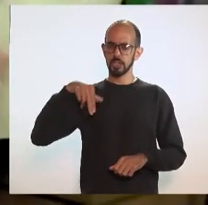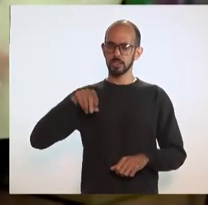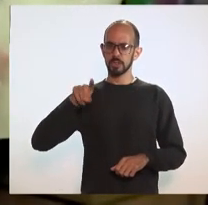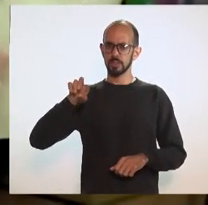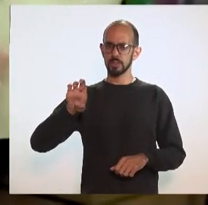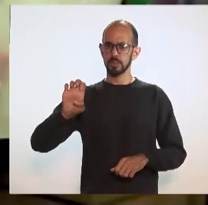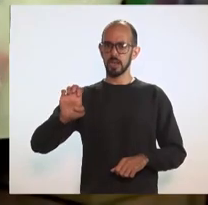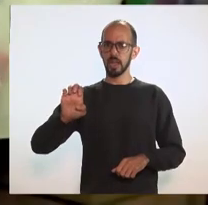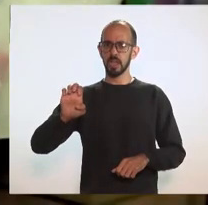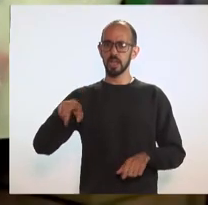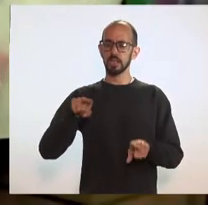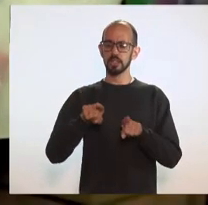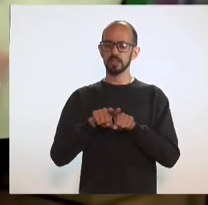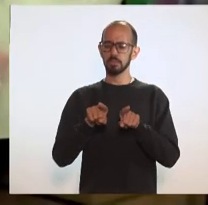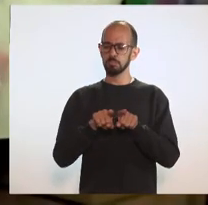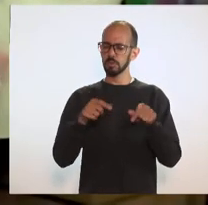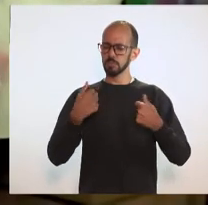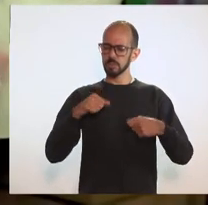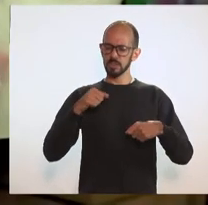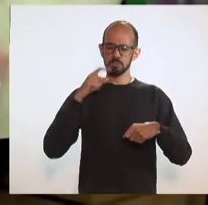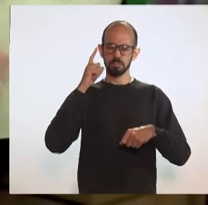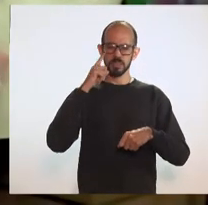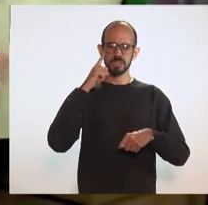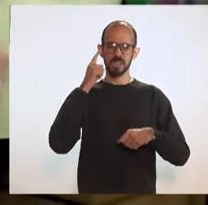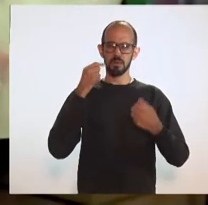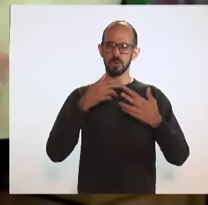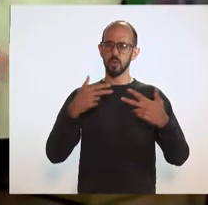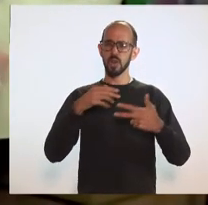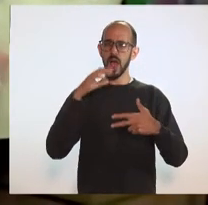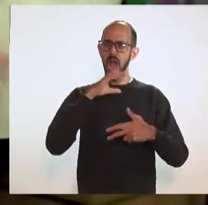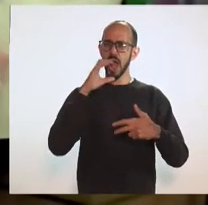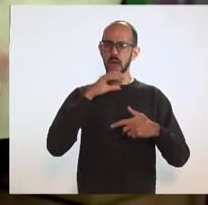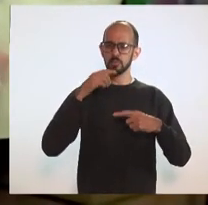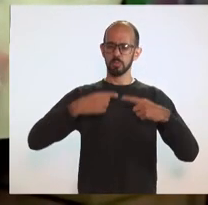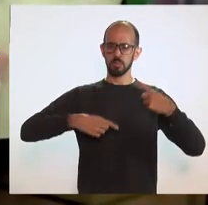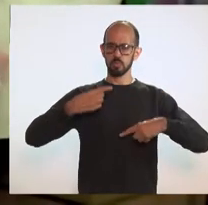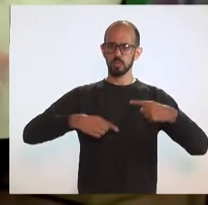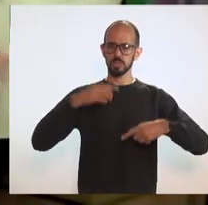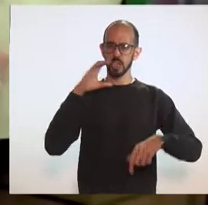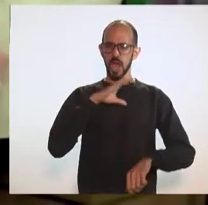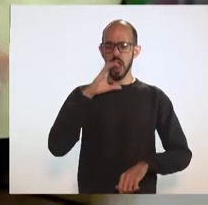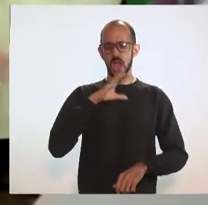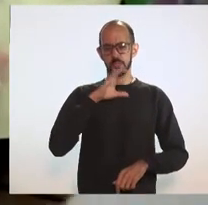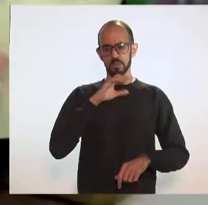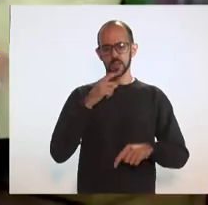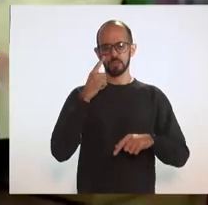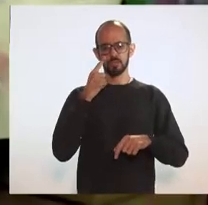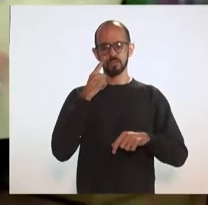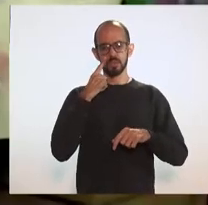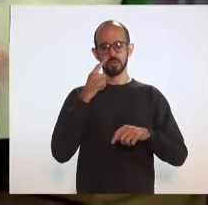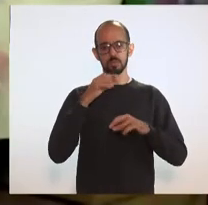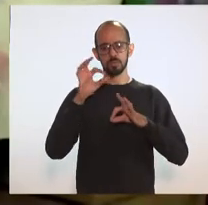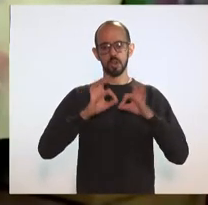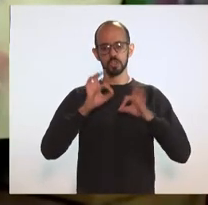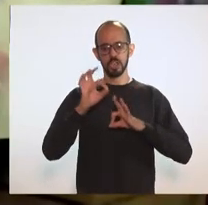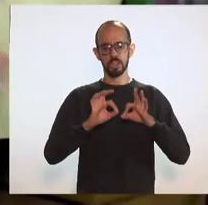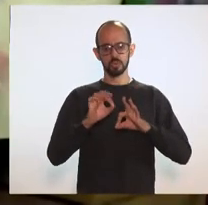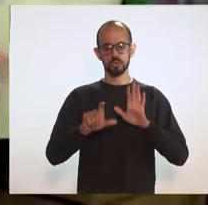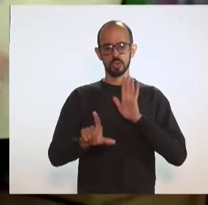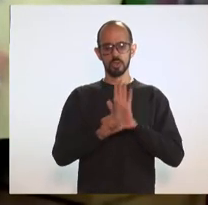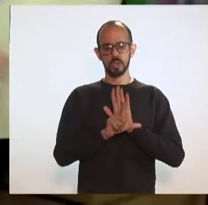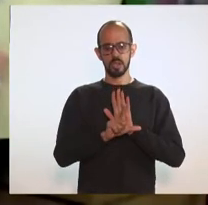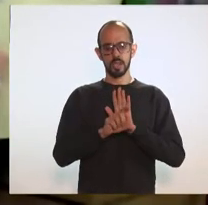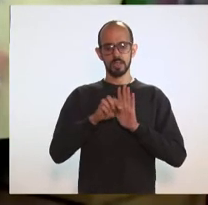em algo rápido uma política a vida hoje eu vi aí a projeto de lei da deputada